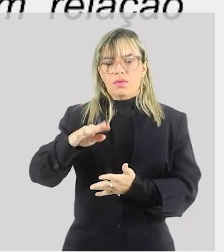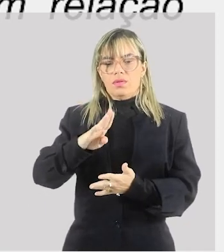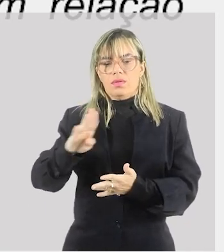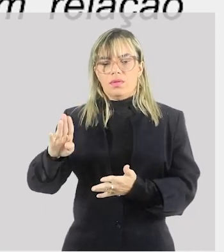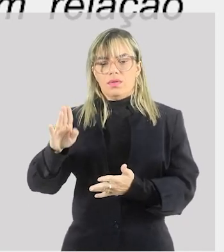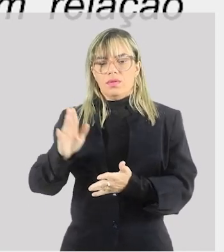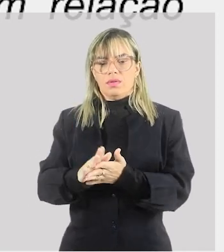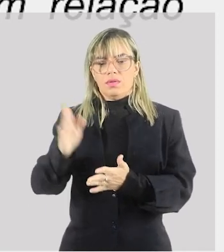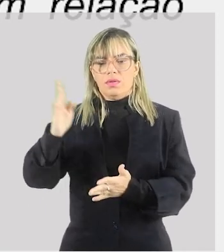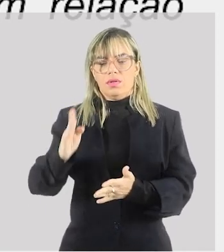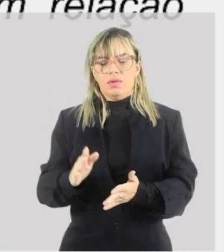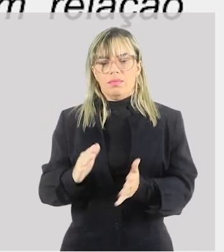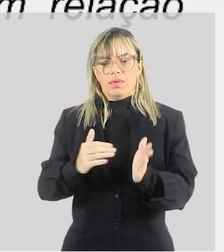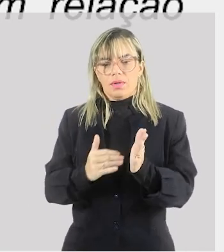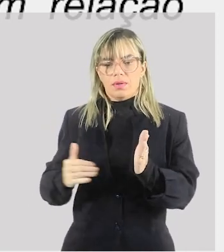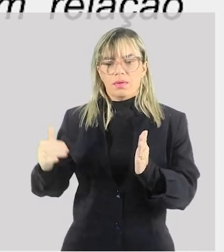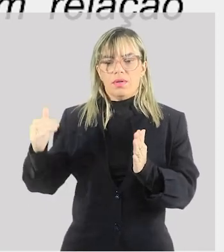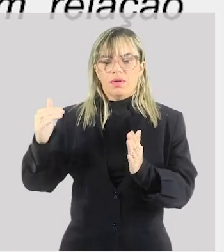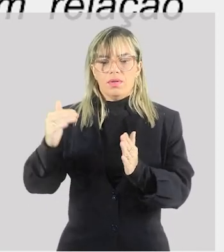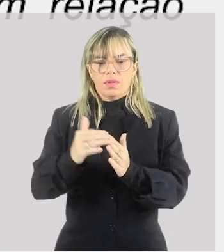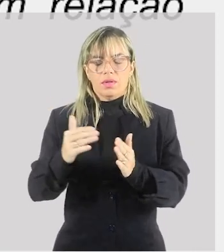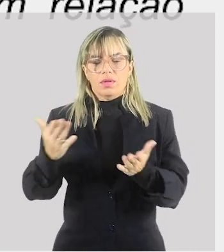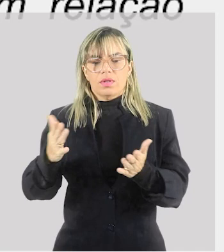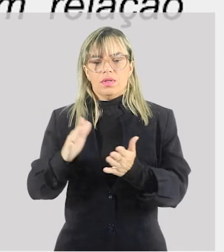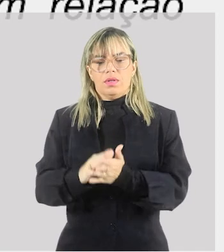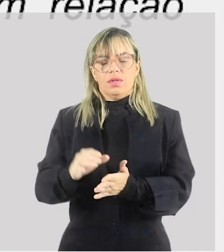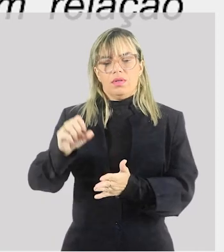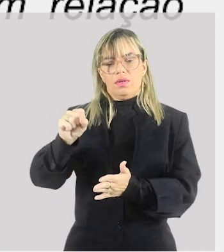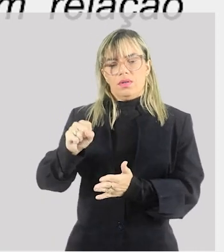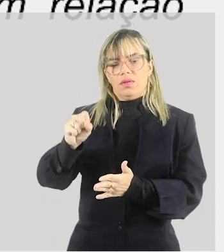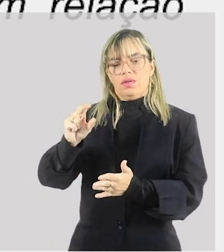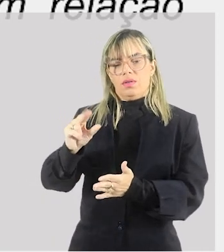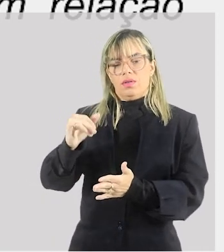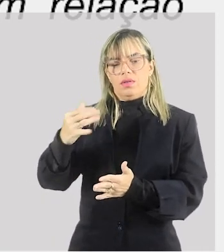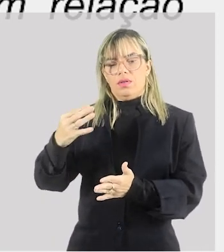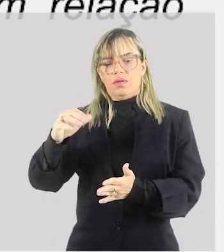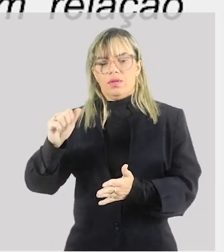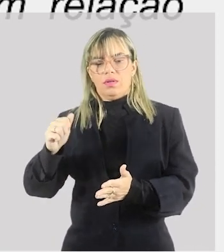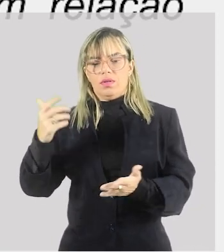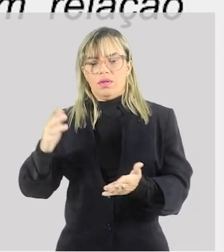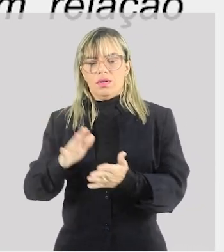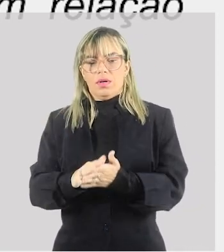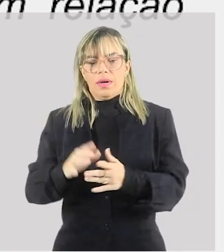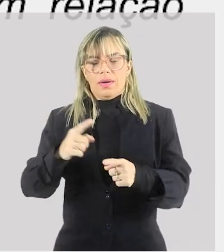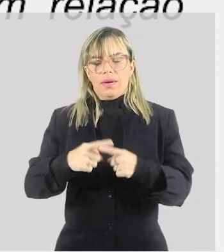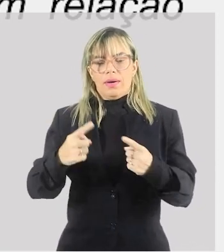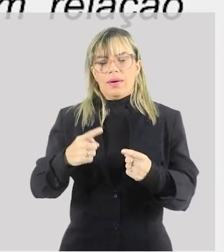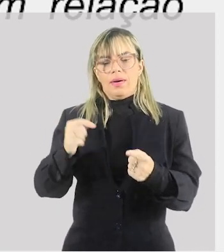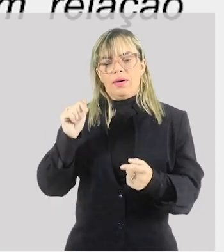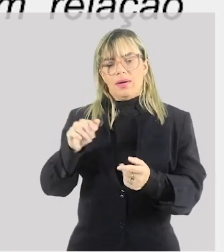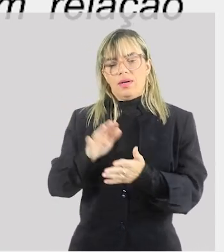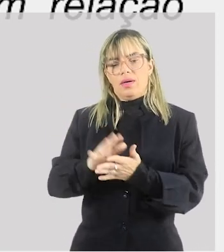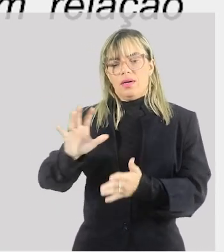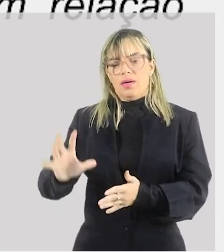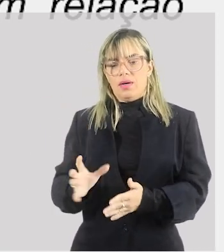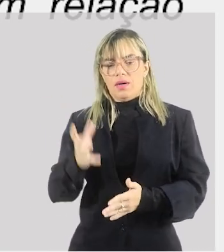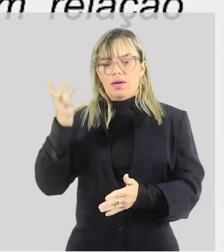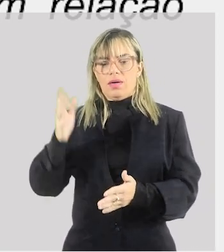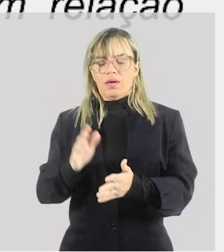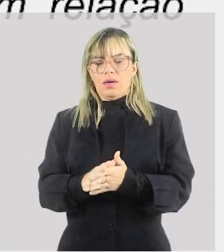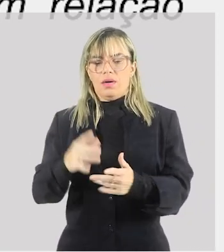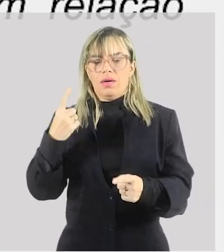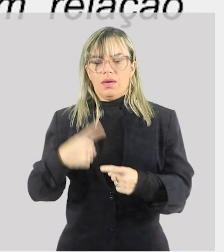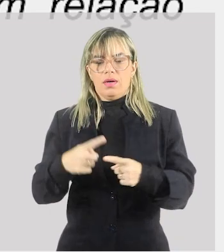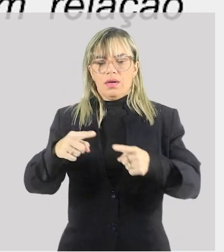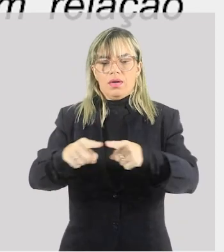Mas, e isso acontece porque o território e a população nacionais são muito maiores em